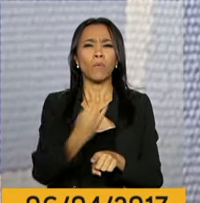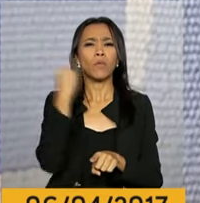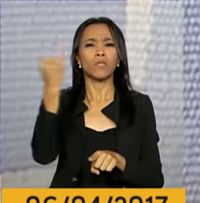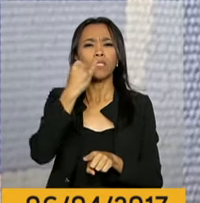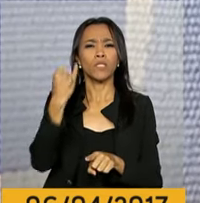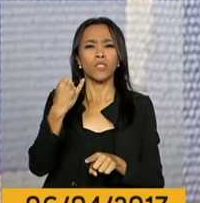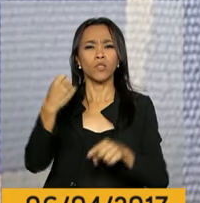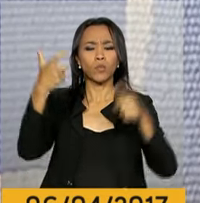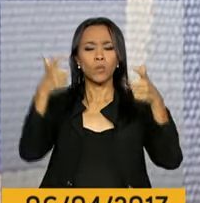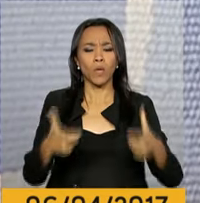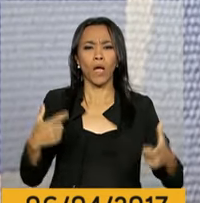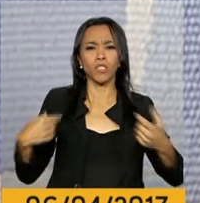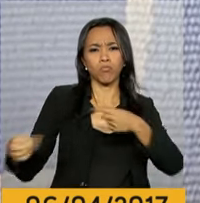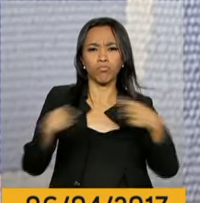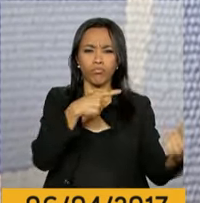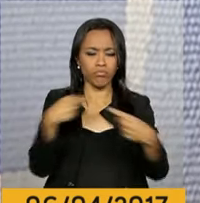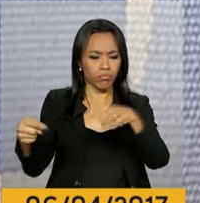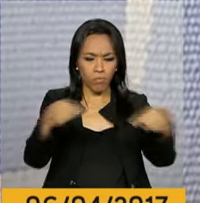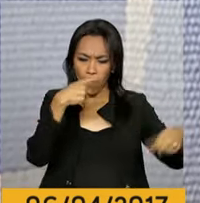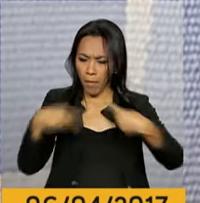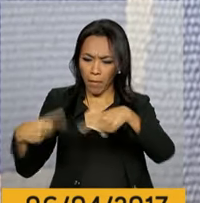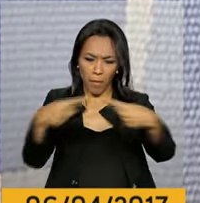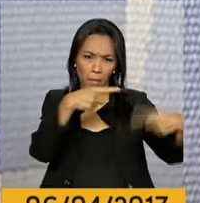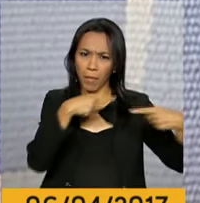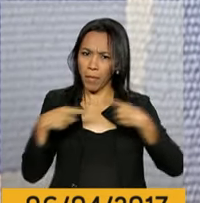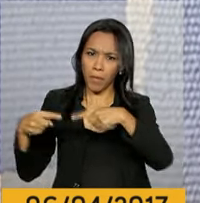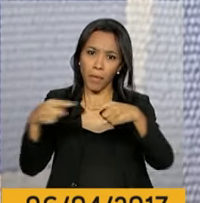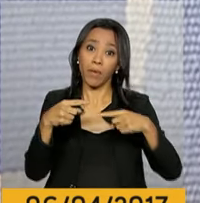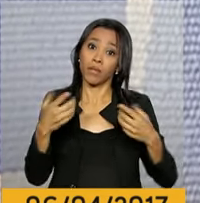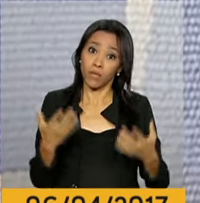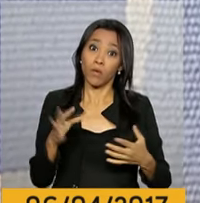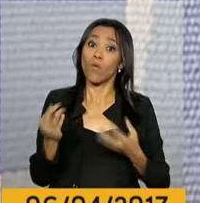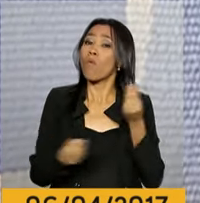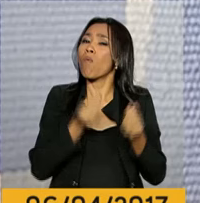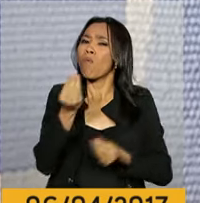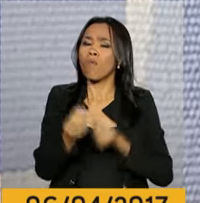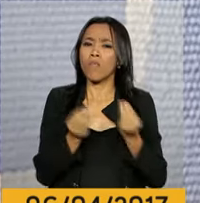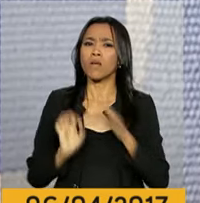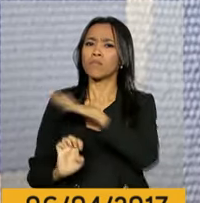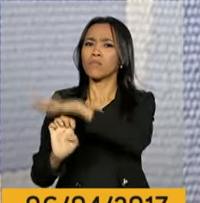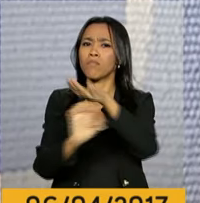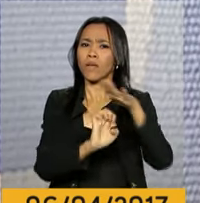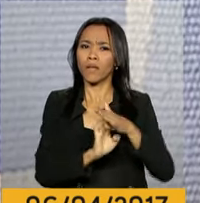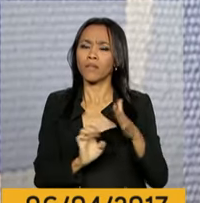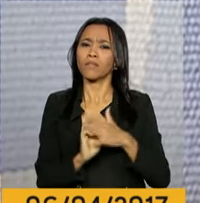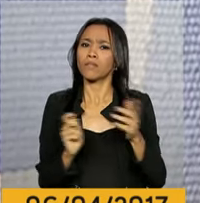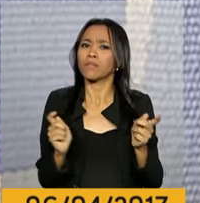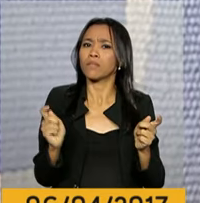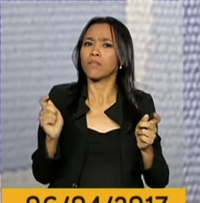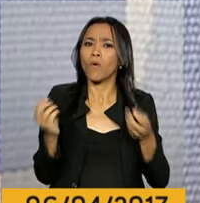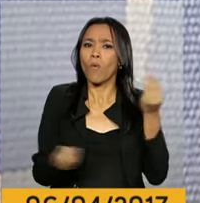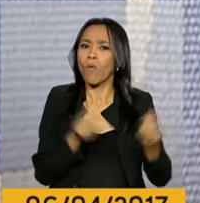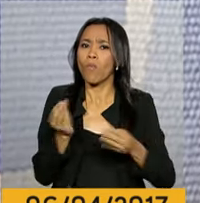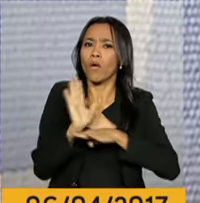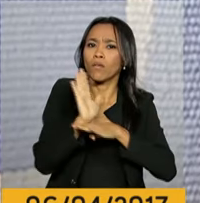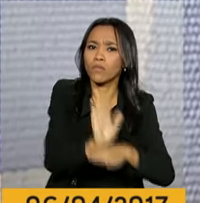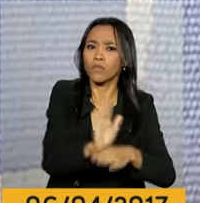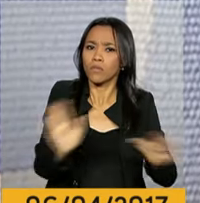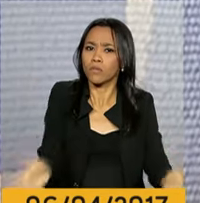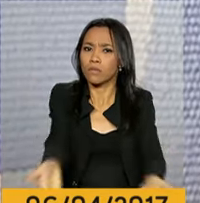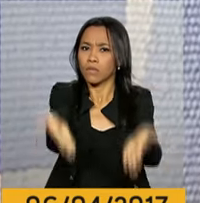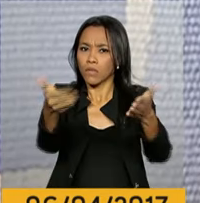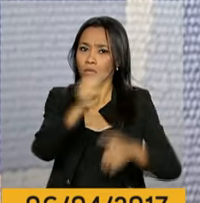diálogo e como o setor privado pode contribuir para um mundo melhor para as crianças e a